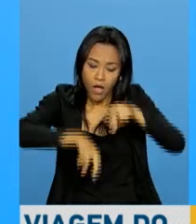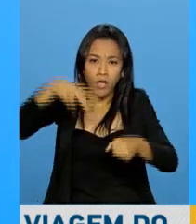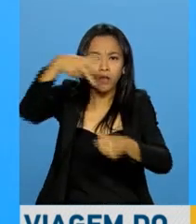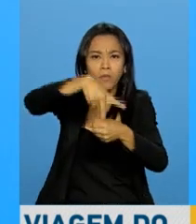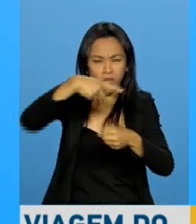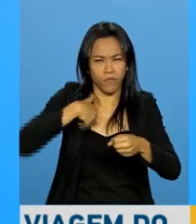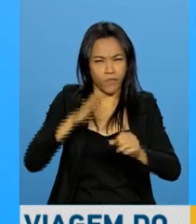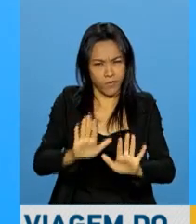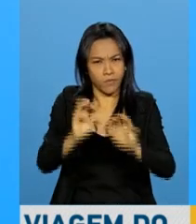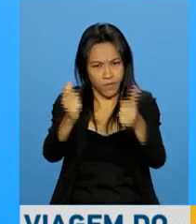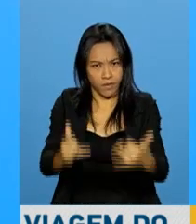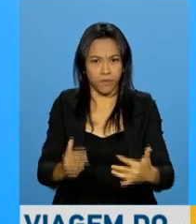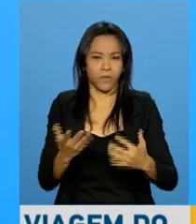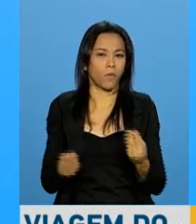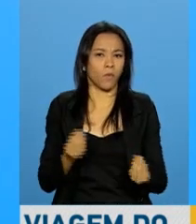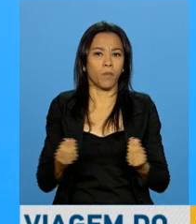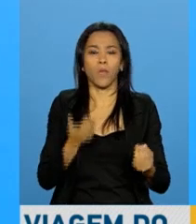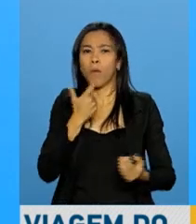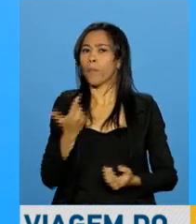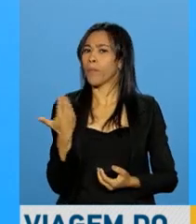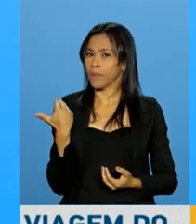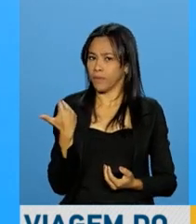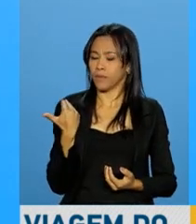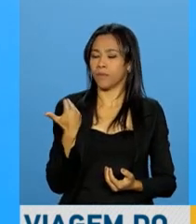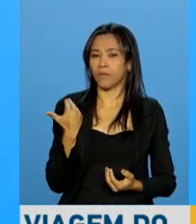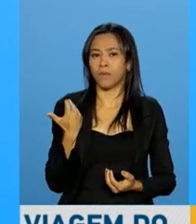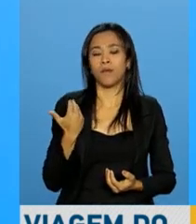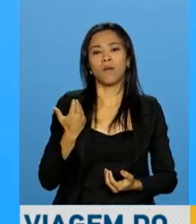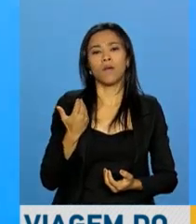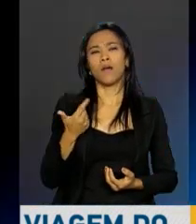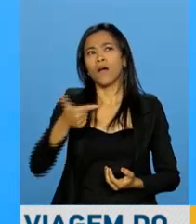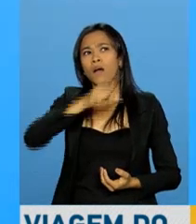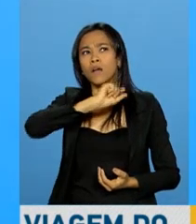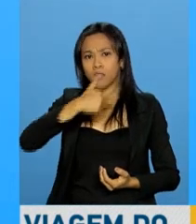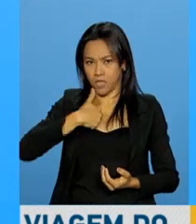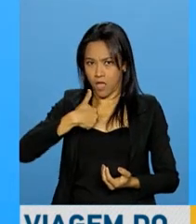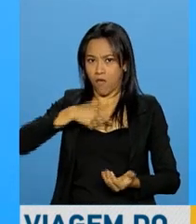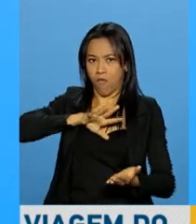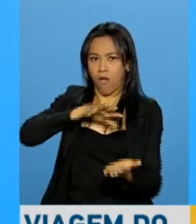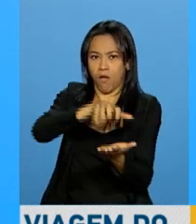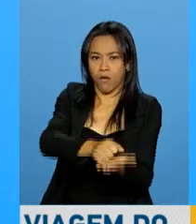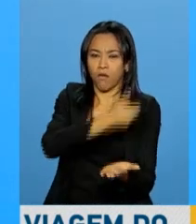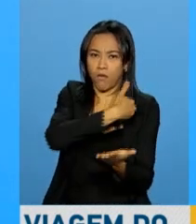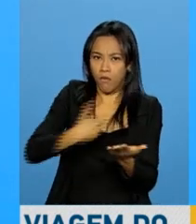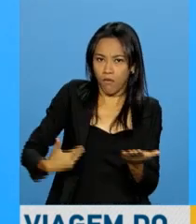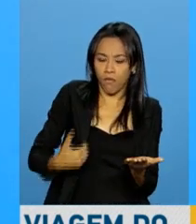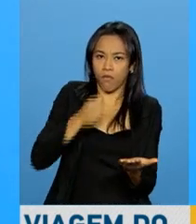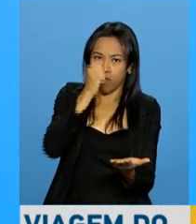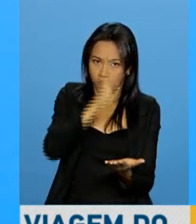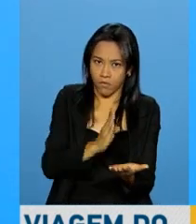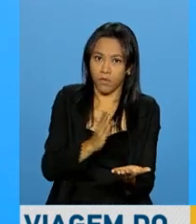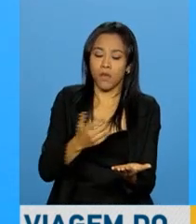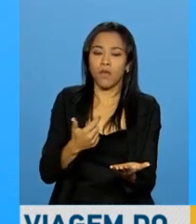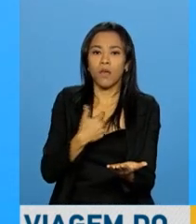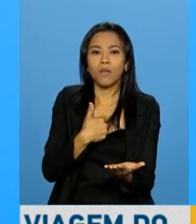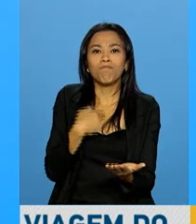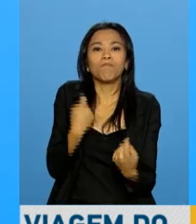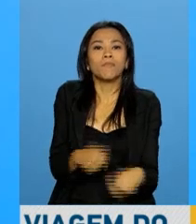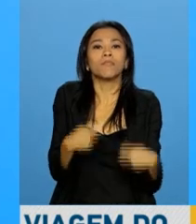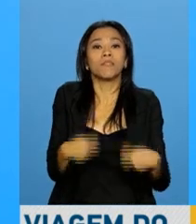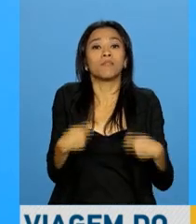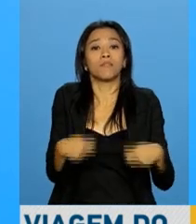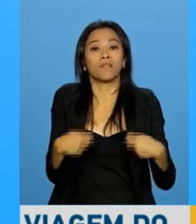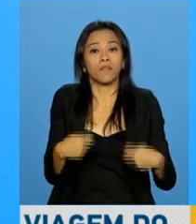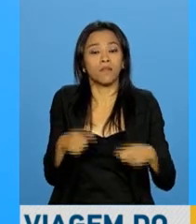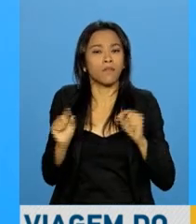explico. Há pouco tempo atrás, antes de eu assumir o governo, havia a necessidade